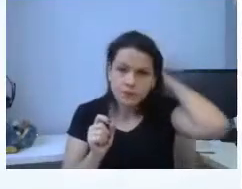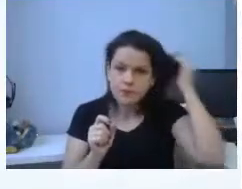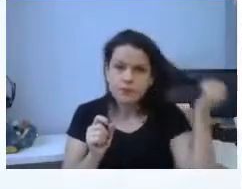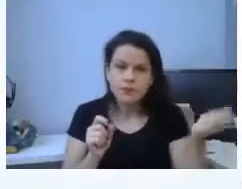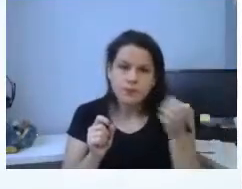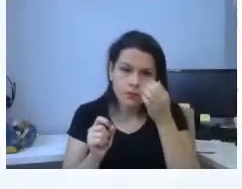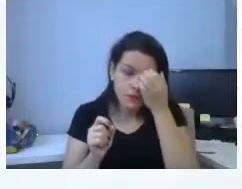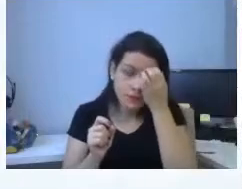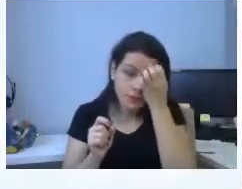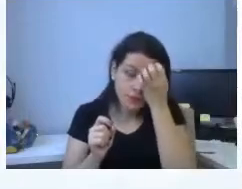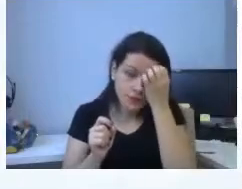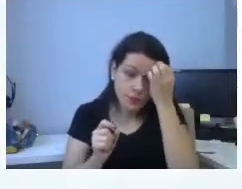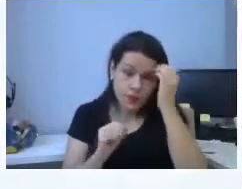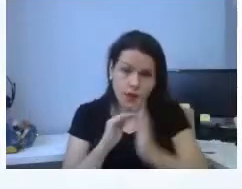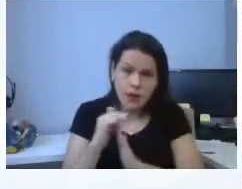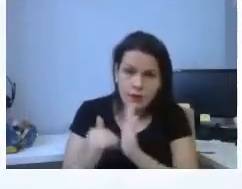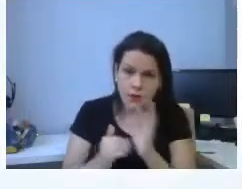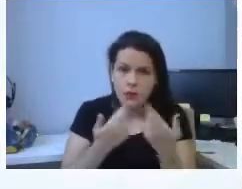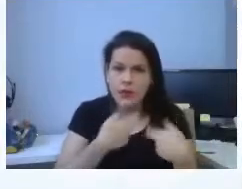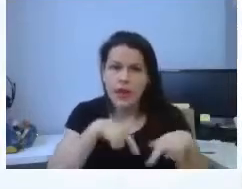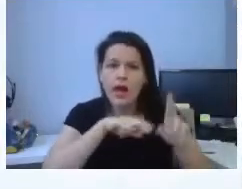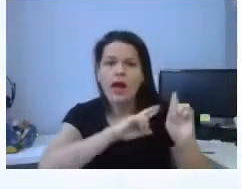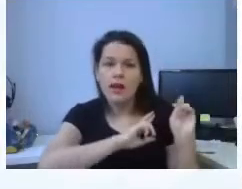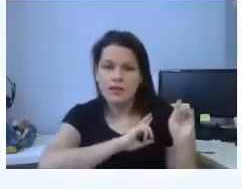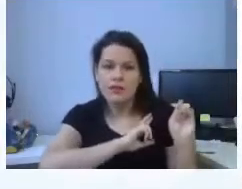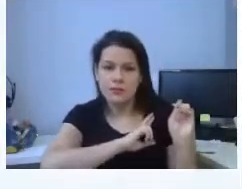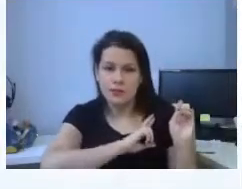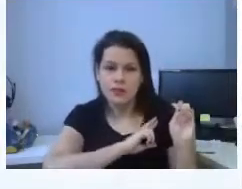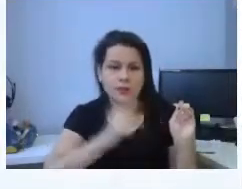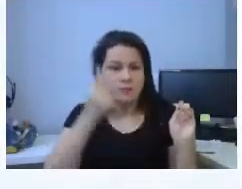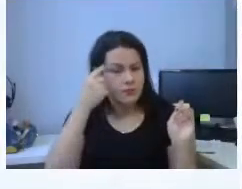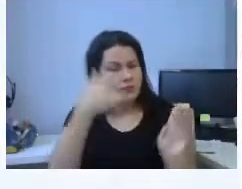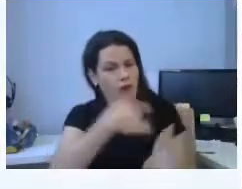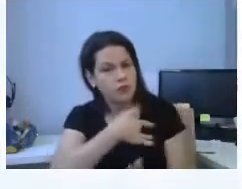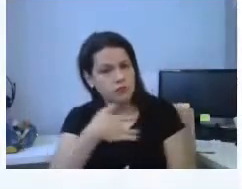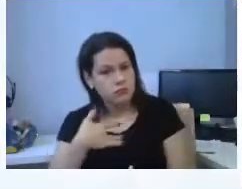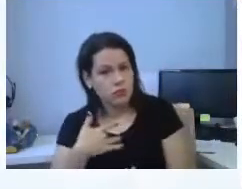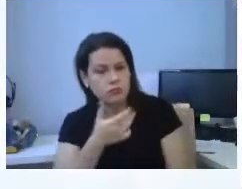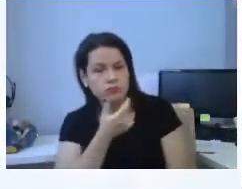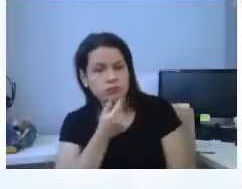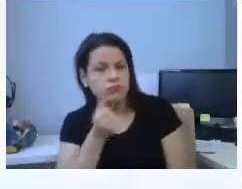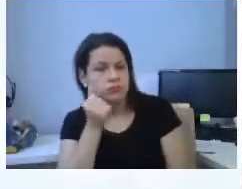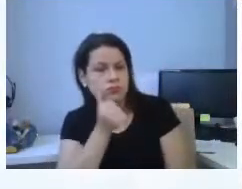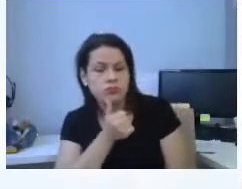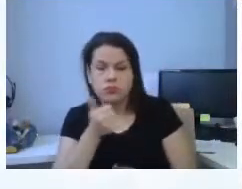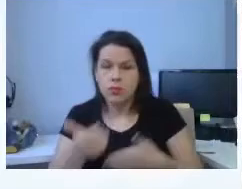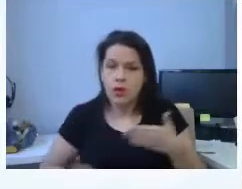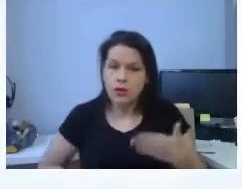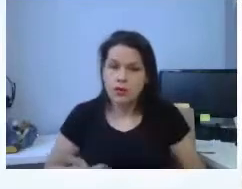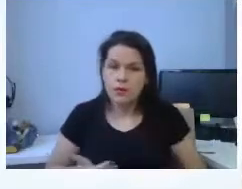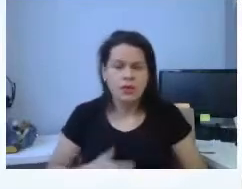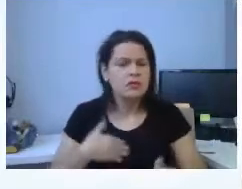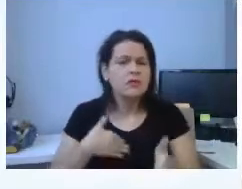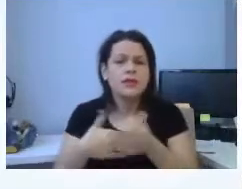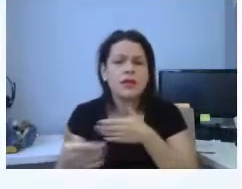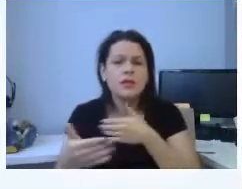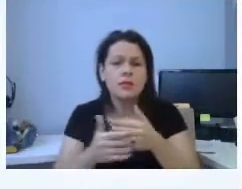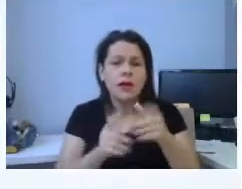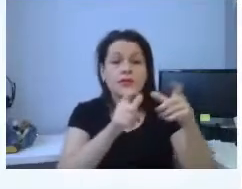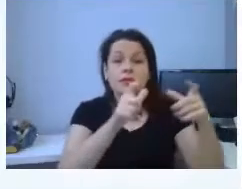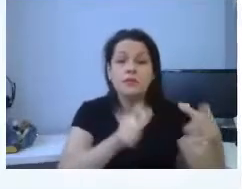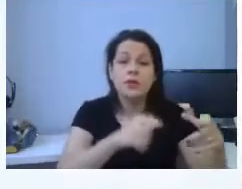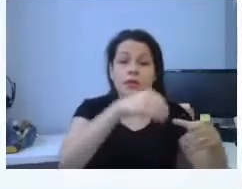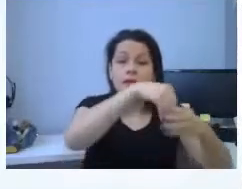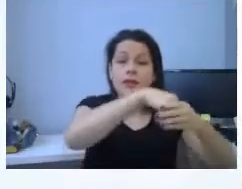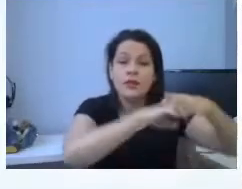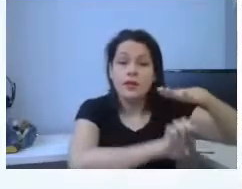certamente, que a responsabilidade da saúde do trabalhador, quer seja no ambiente da empresa,